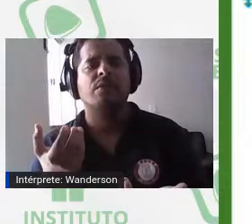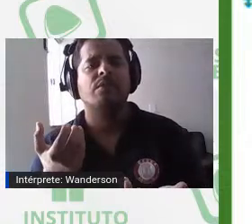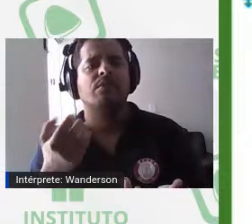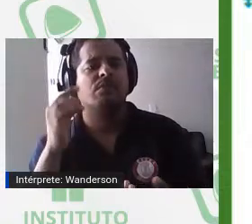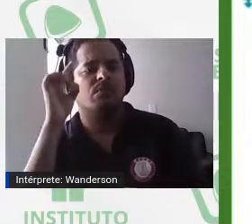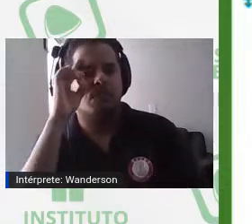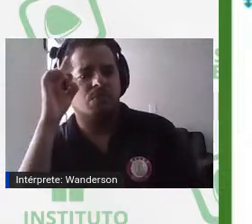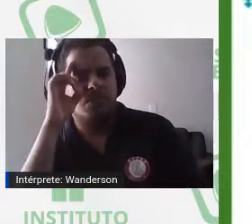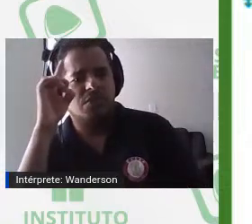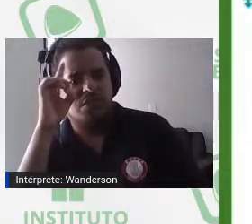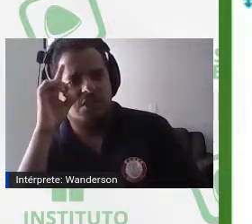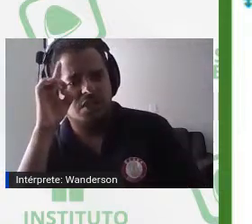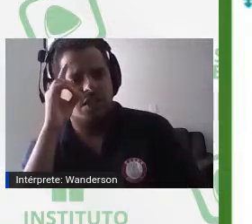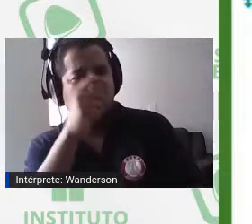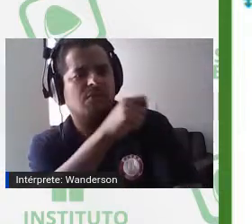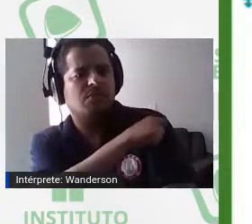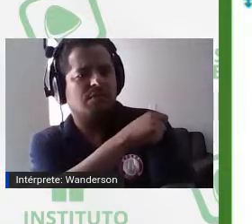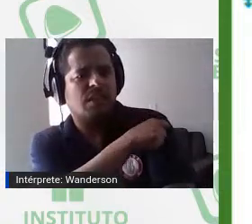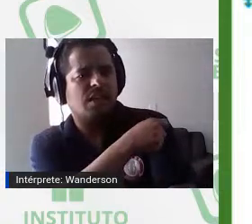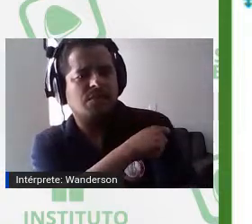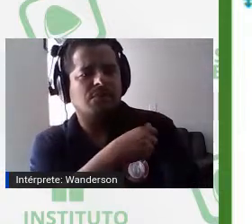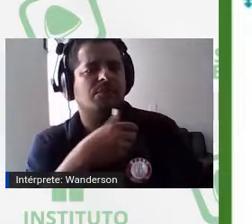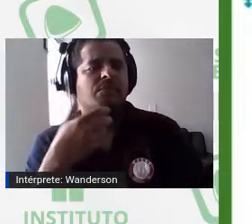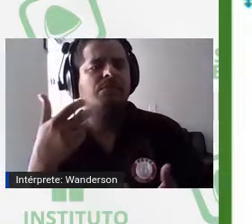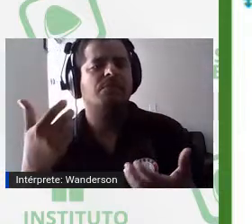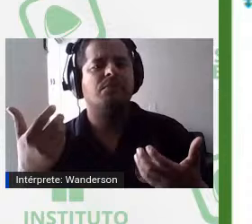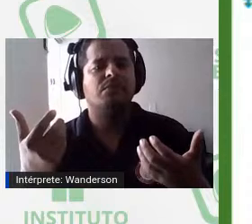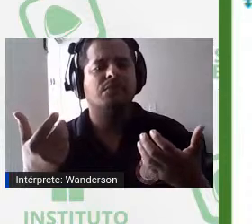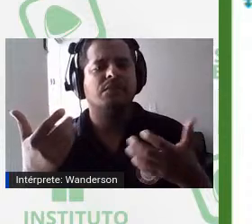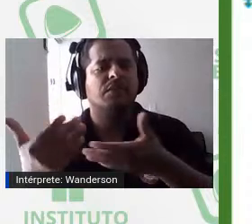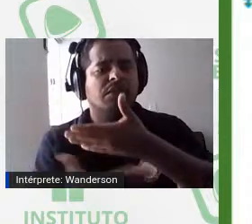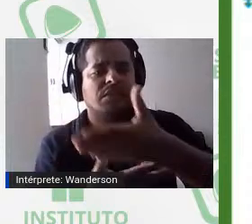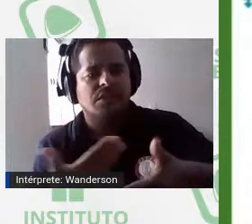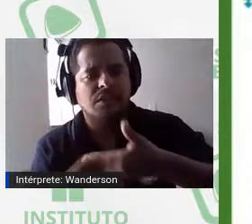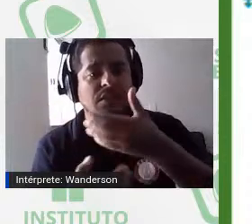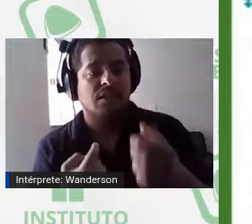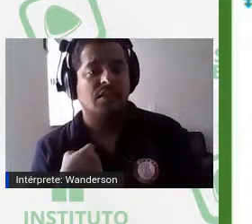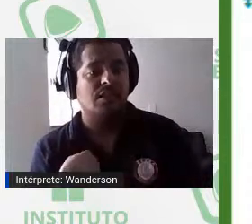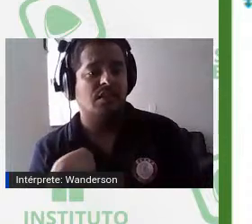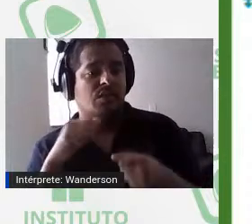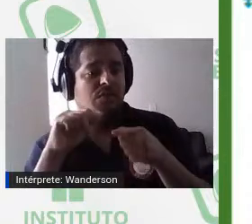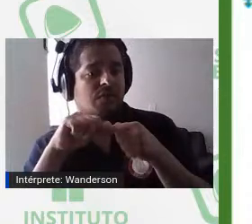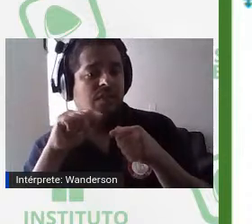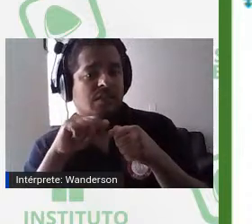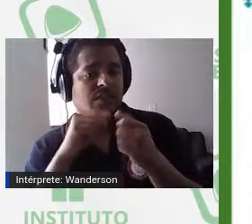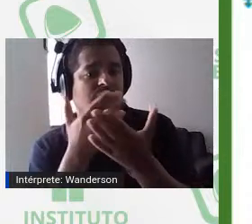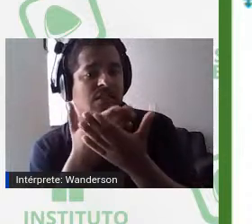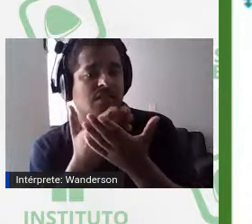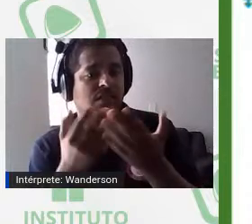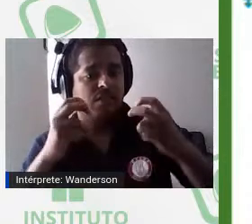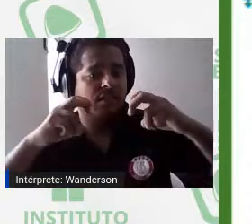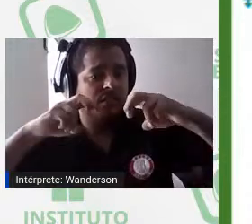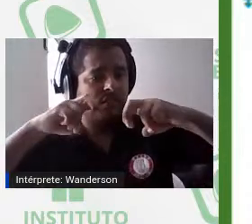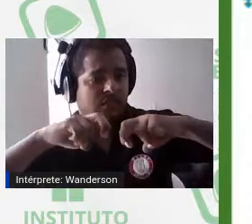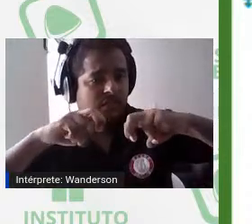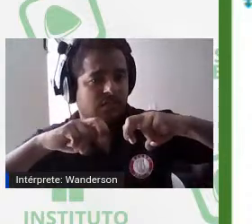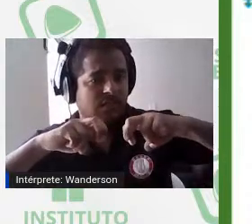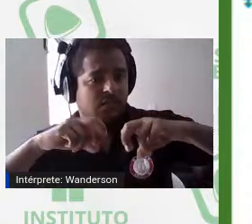dos discentes, e eu fazia as aulas de atendimento, num segundo